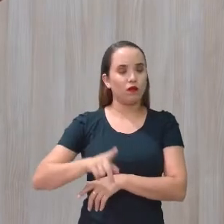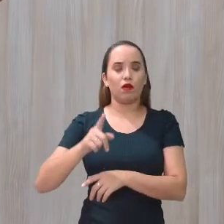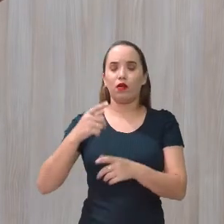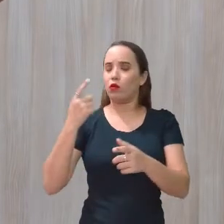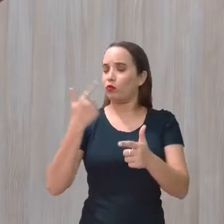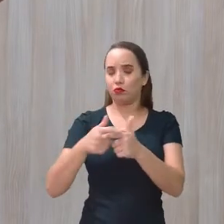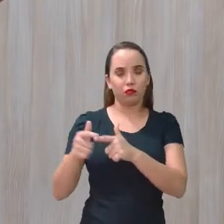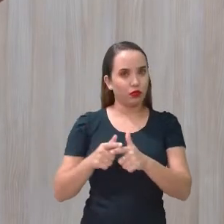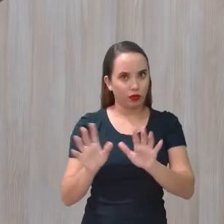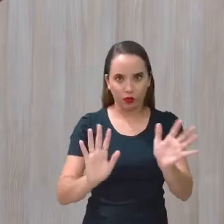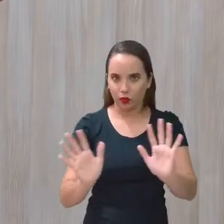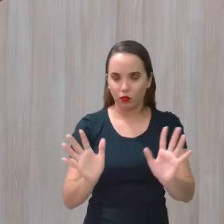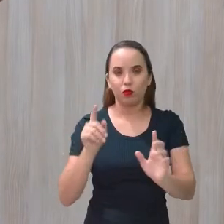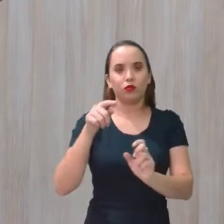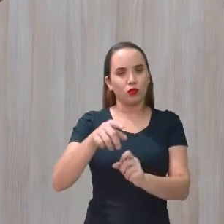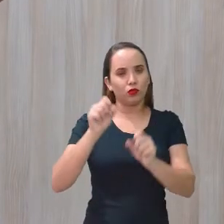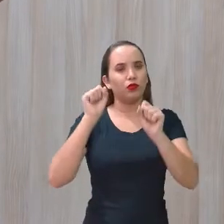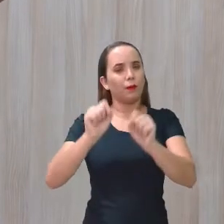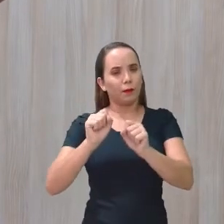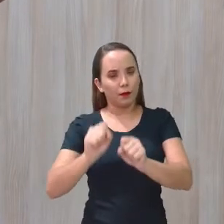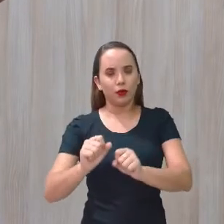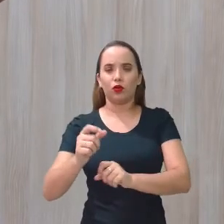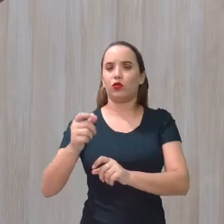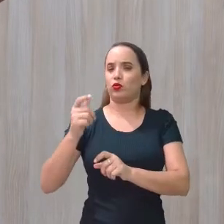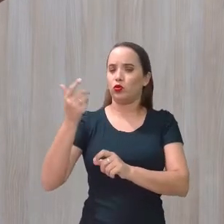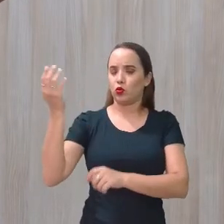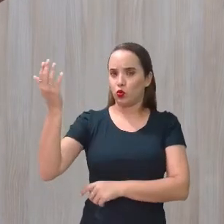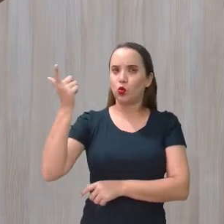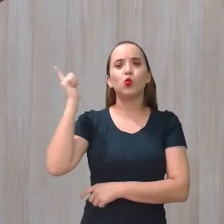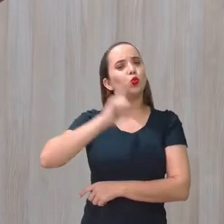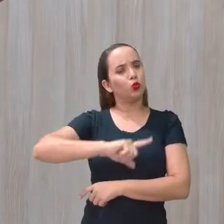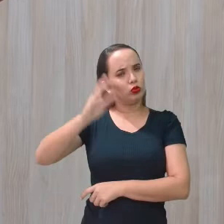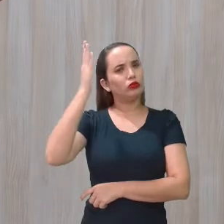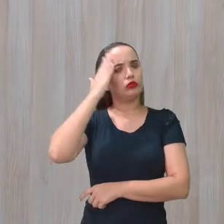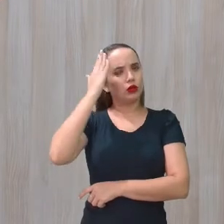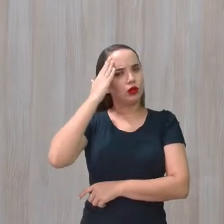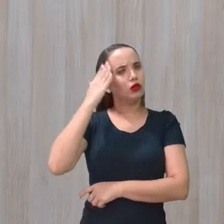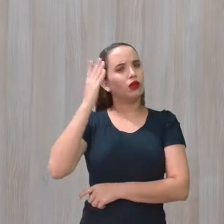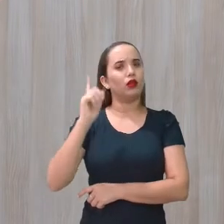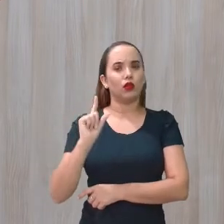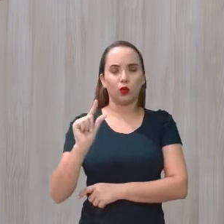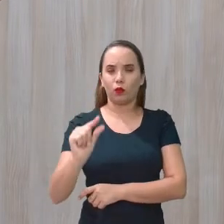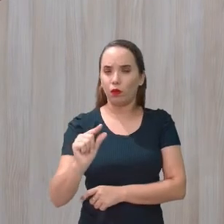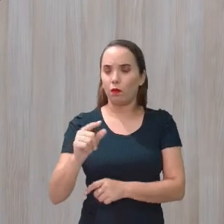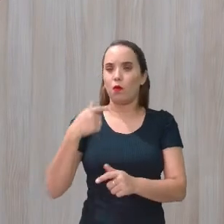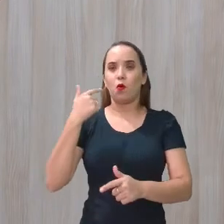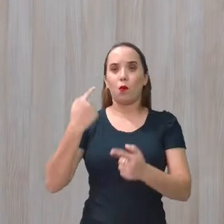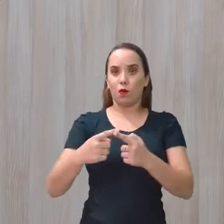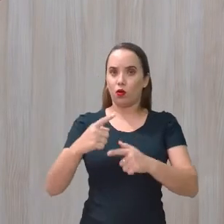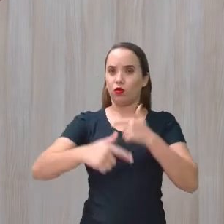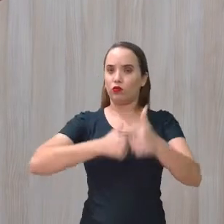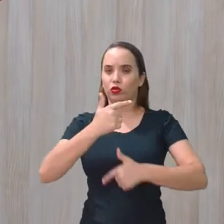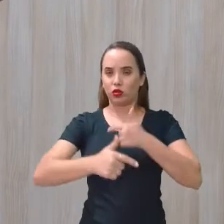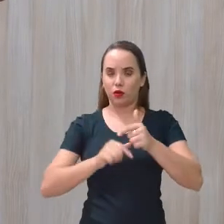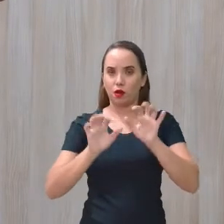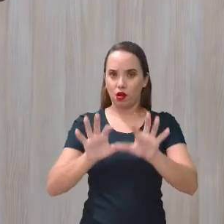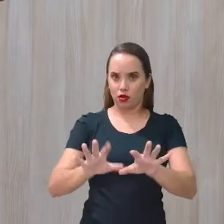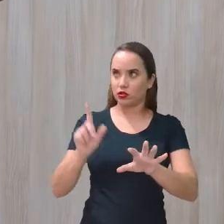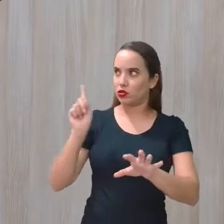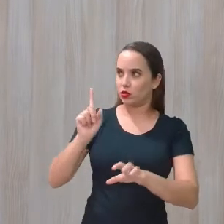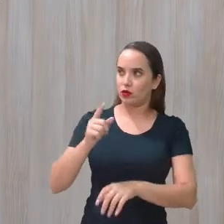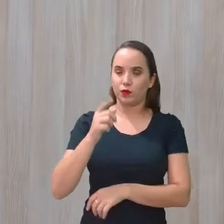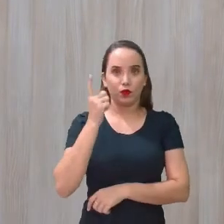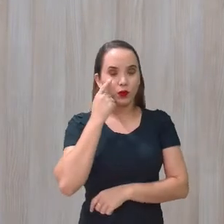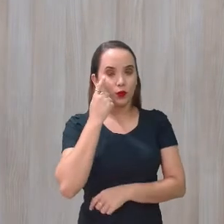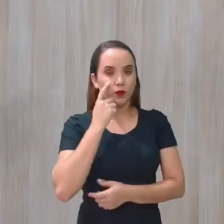vai conseguir compreender um pouco do que a gente fez na aula anterior, trabalhando com essa situação aí, tá bom? É